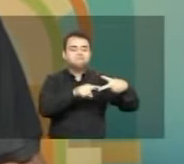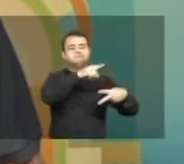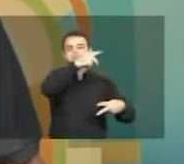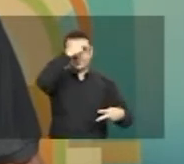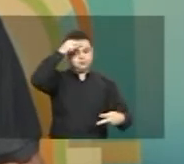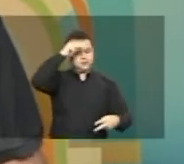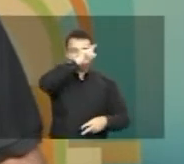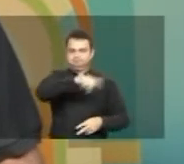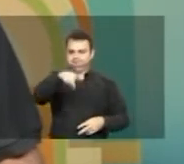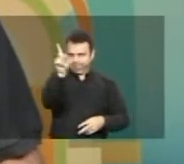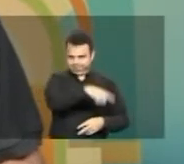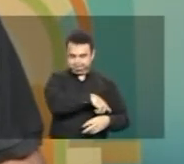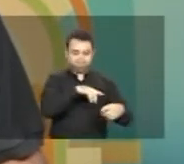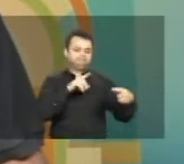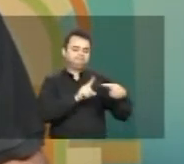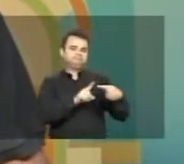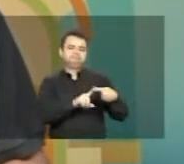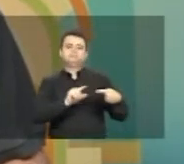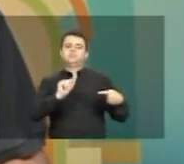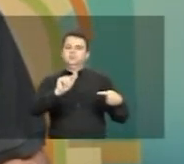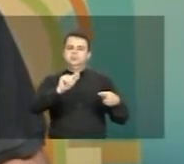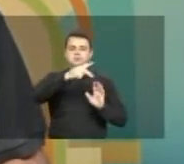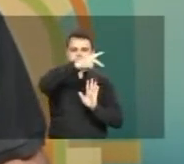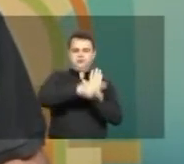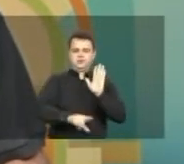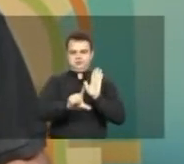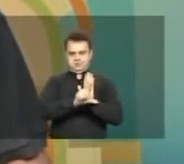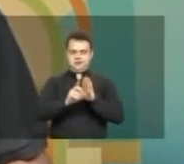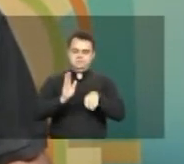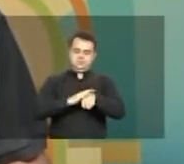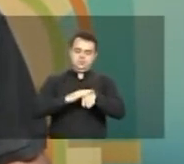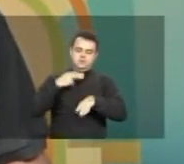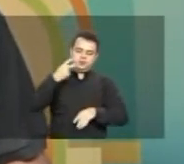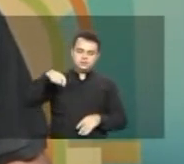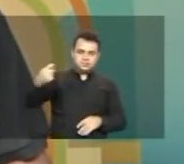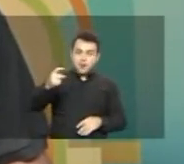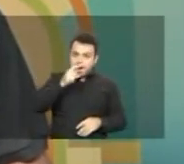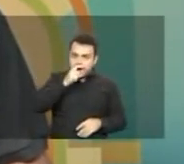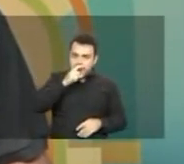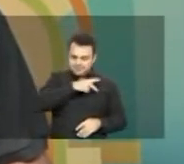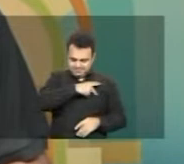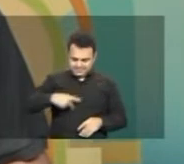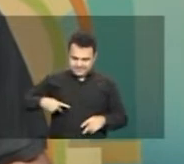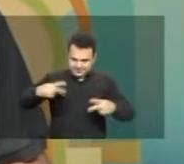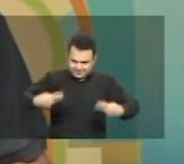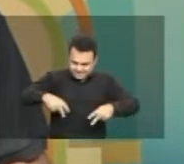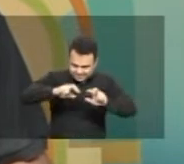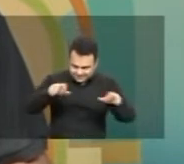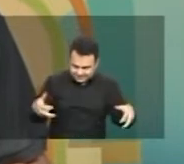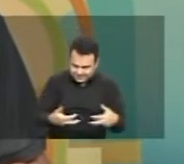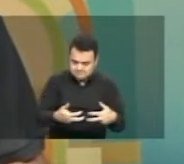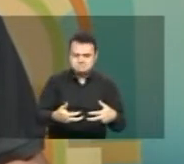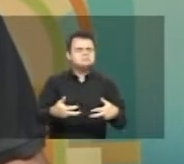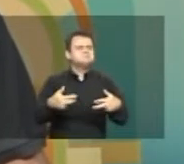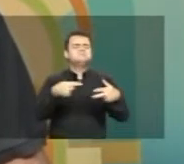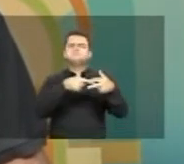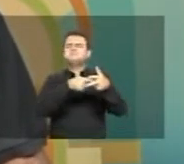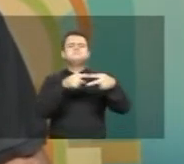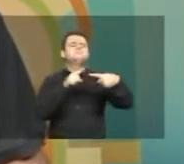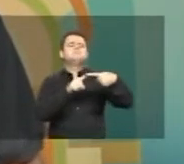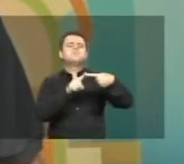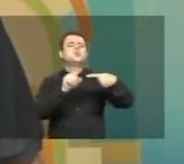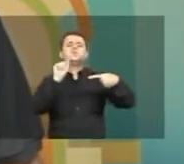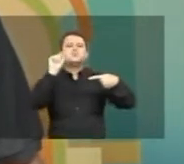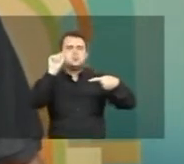de dois versos totais por meio deles o Executivo/projeto de lei de autoria do presidente da casa o Vereador Pedro Roberto do